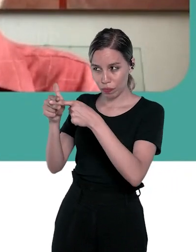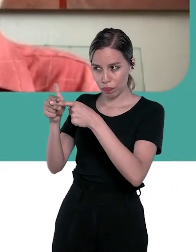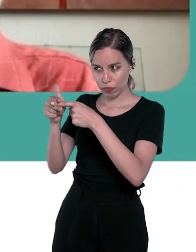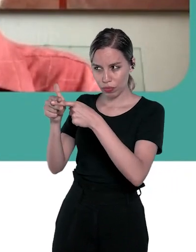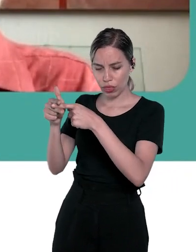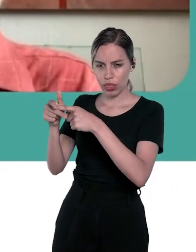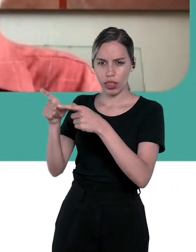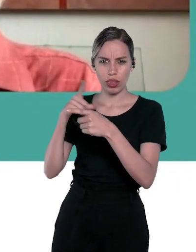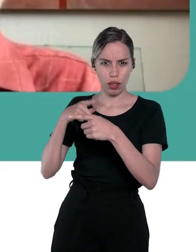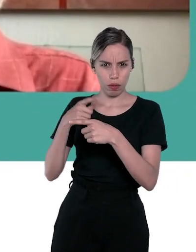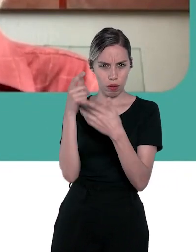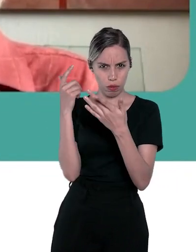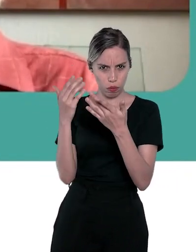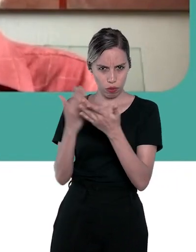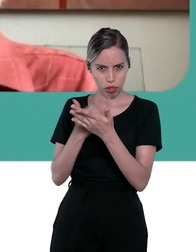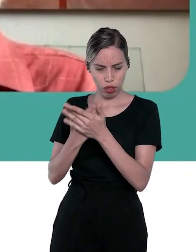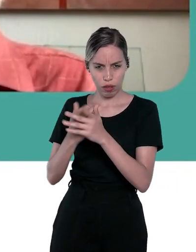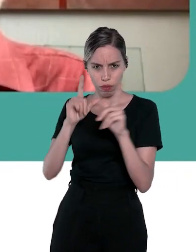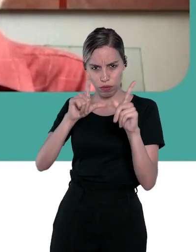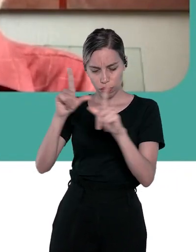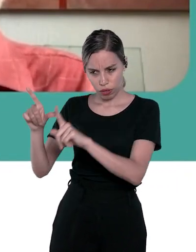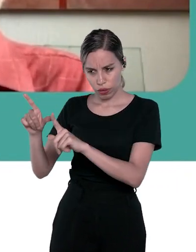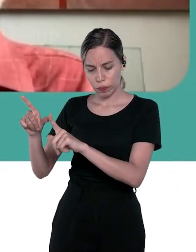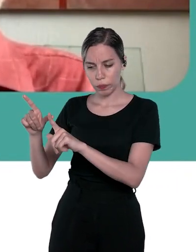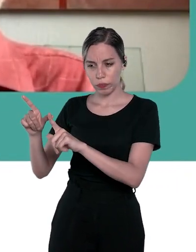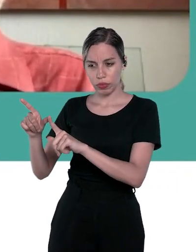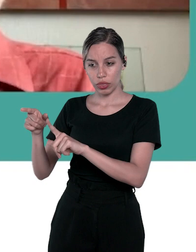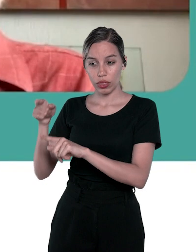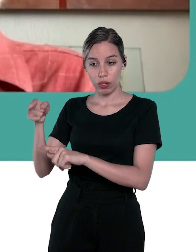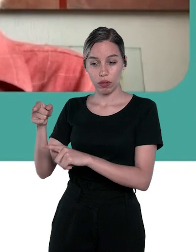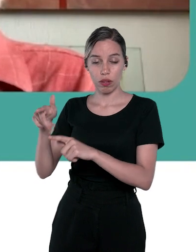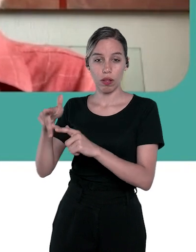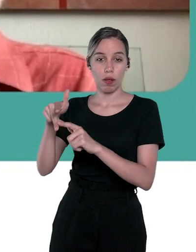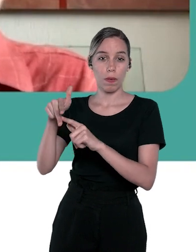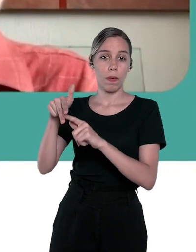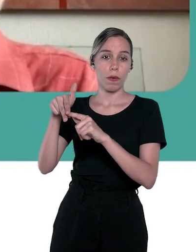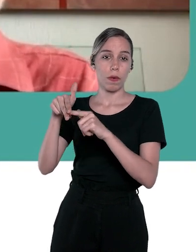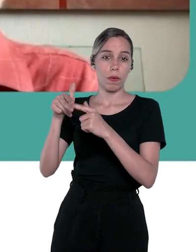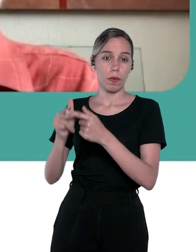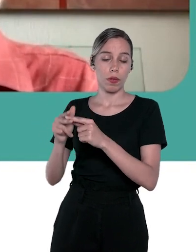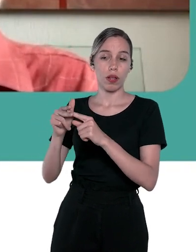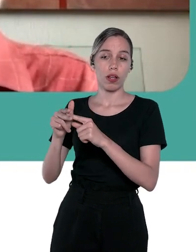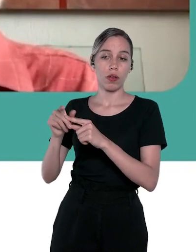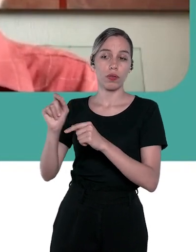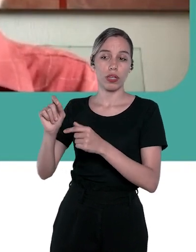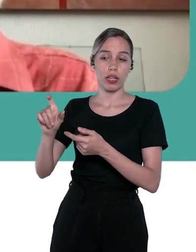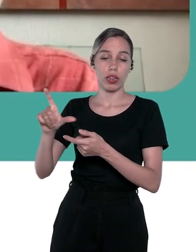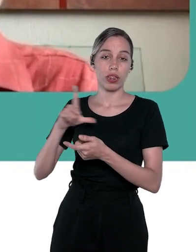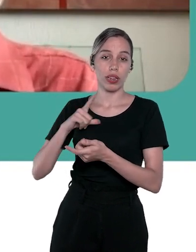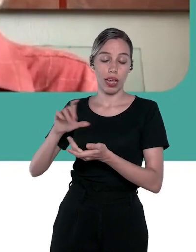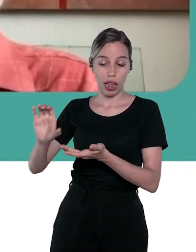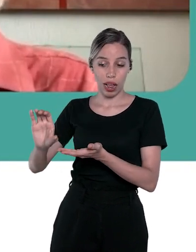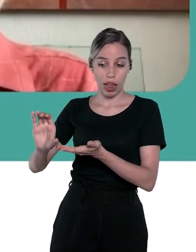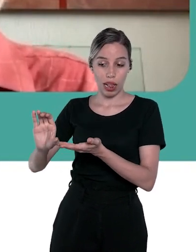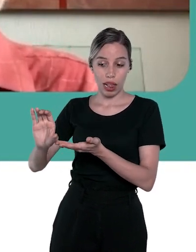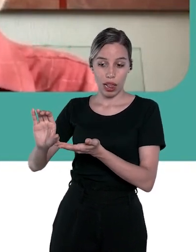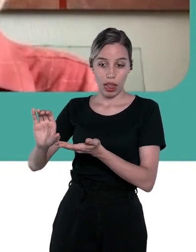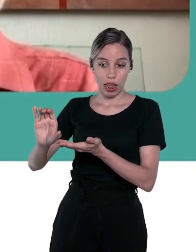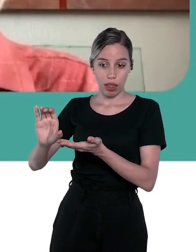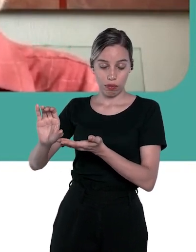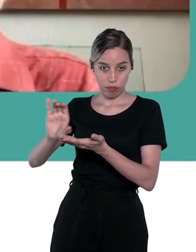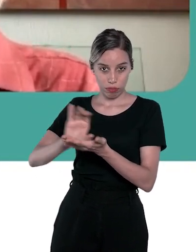livro Retratos Erráticos ele foi editado com recursos da Lei Municipal